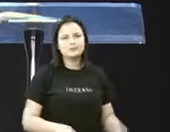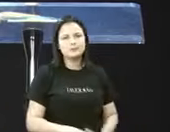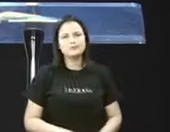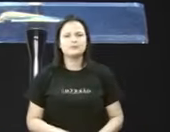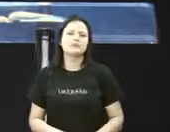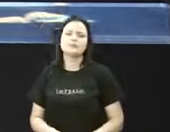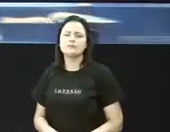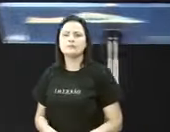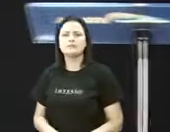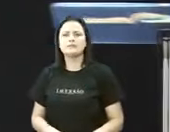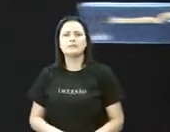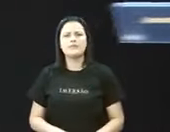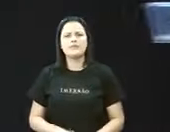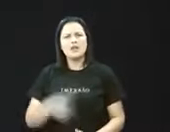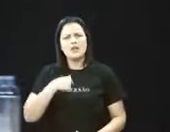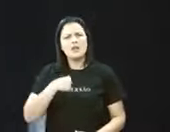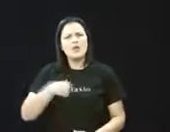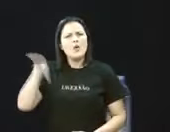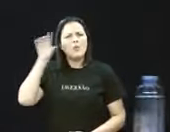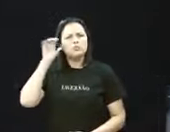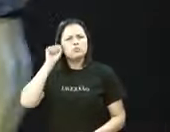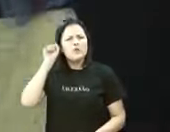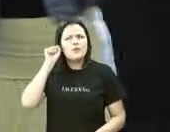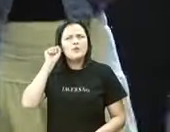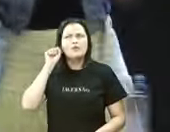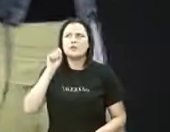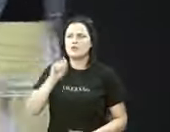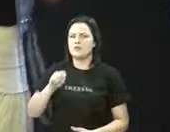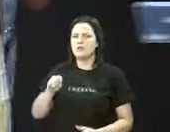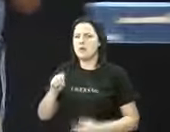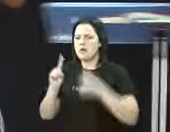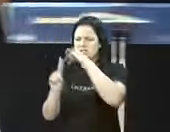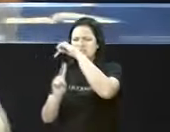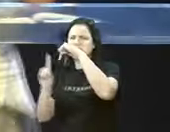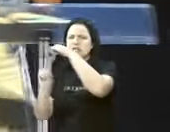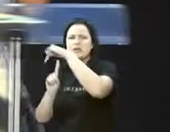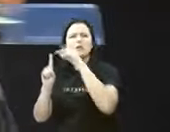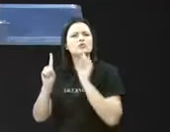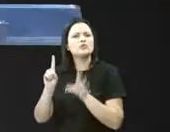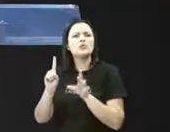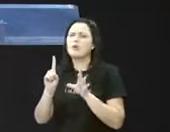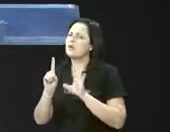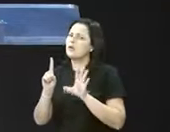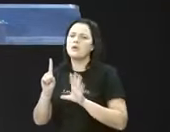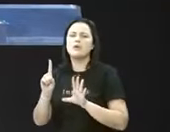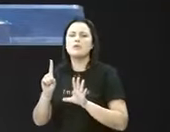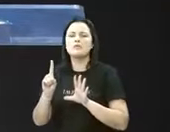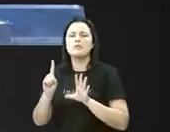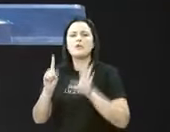Eu não estou ouvindo só eles dizendo santo, eu estou vendo que eles clamam uns aos outros.